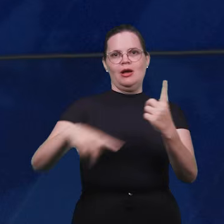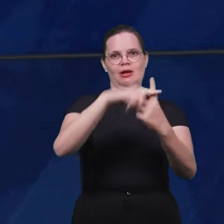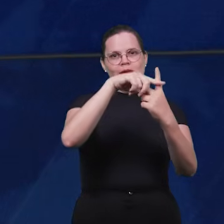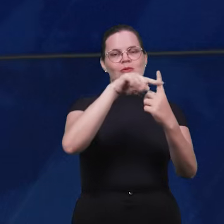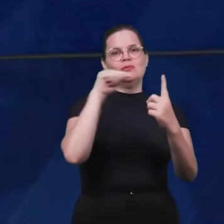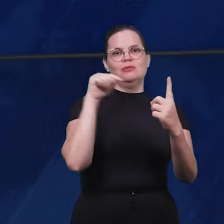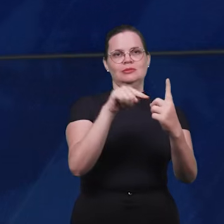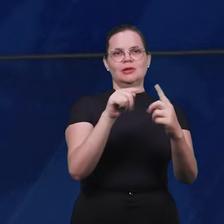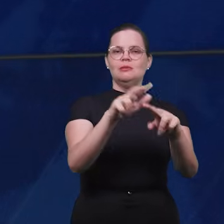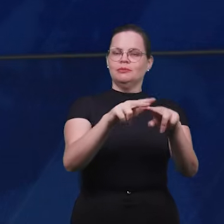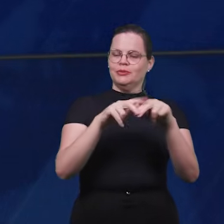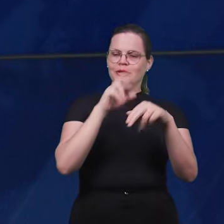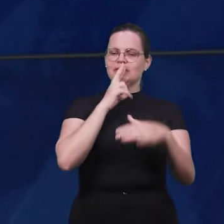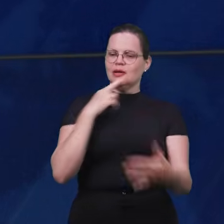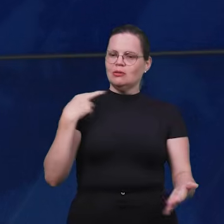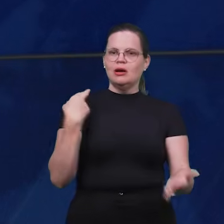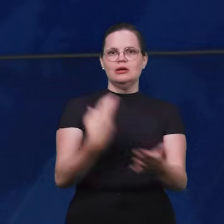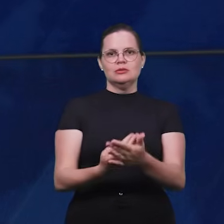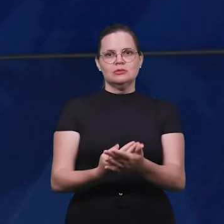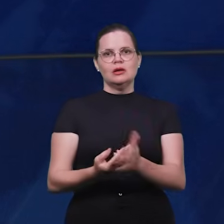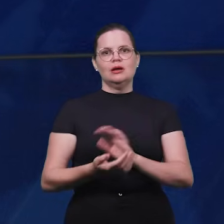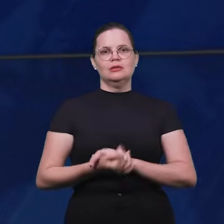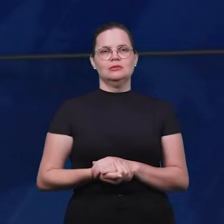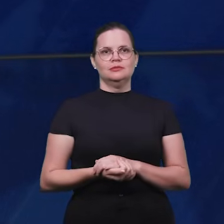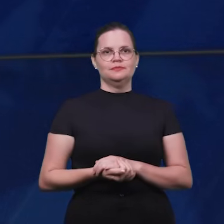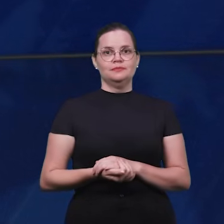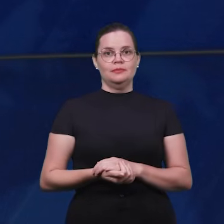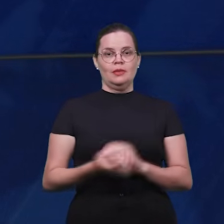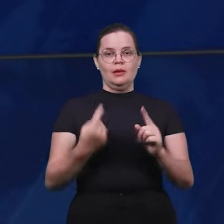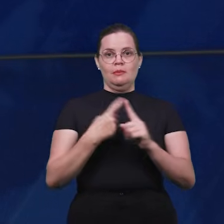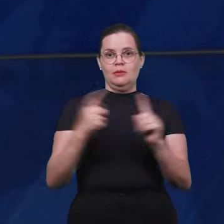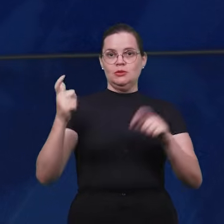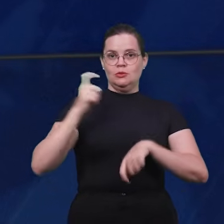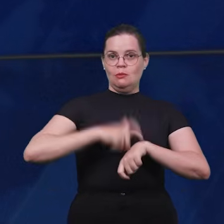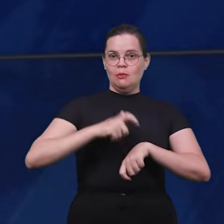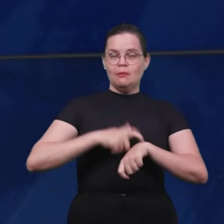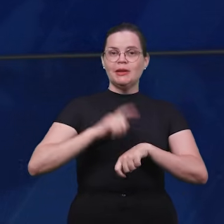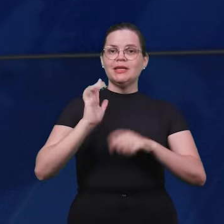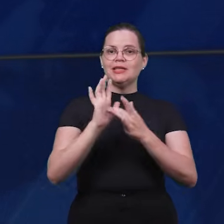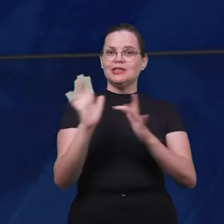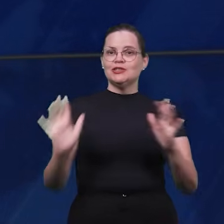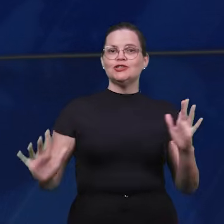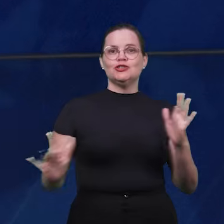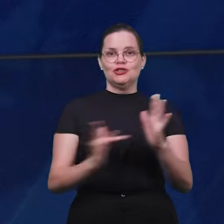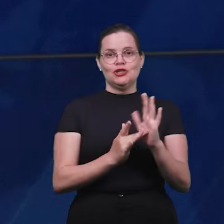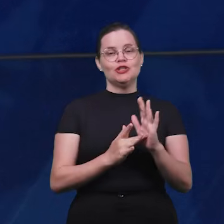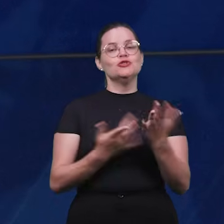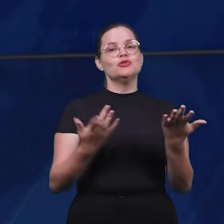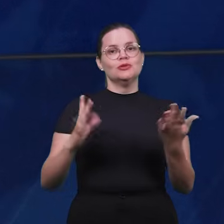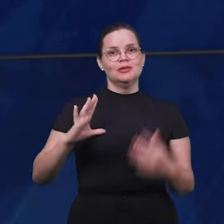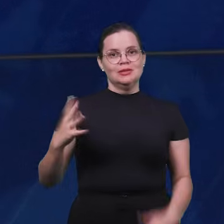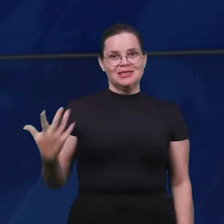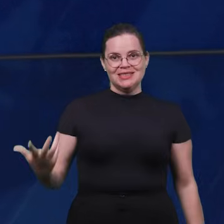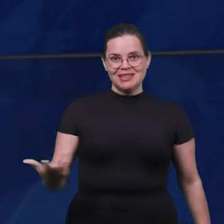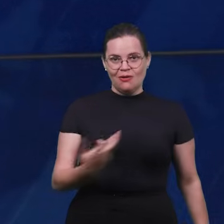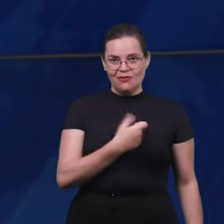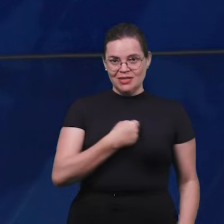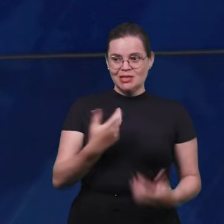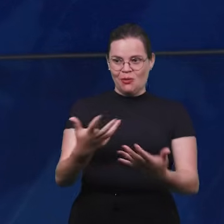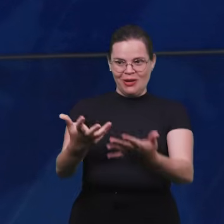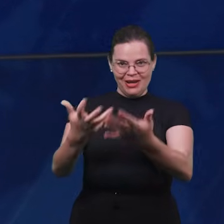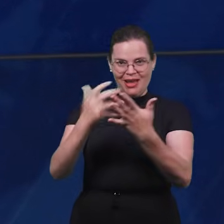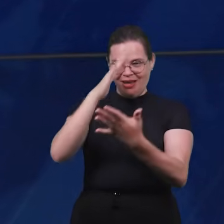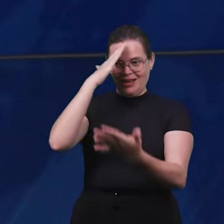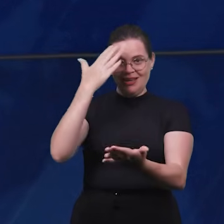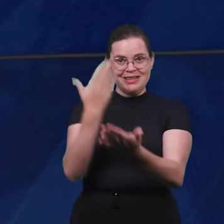é o resultado dessa escolha infeliz. Mas quando ele opta pela salvação em Jesus Cristo, aí ele está